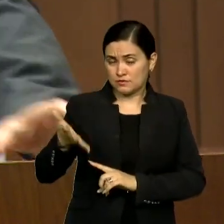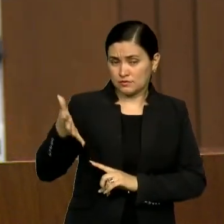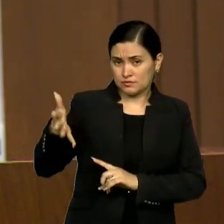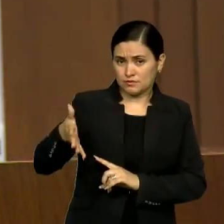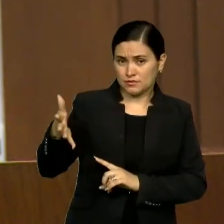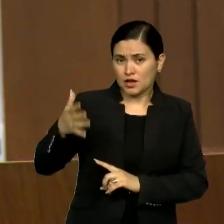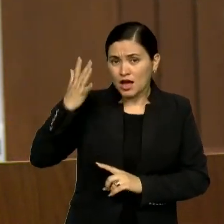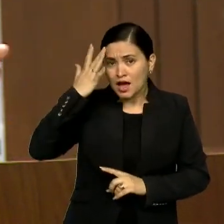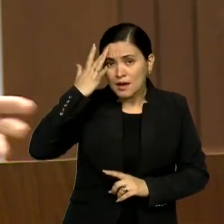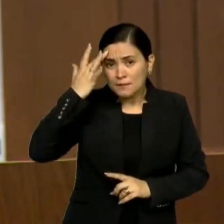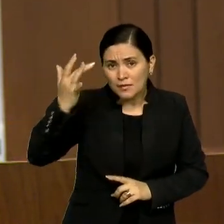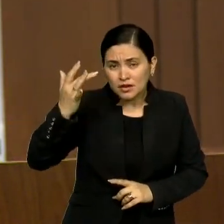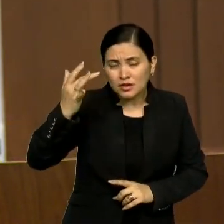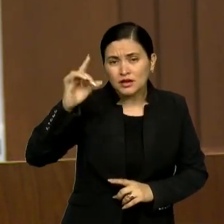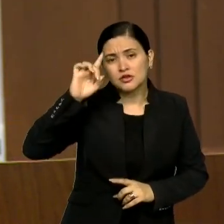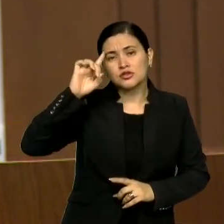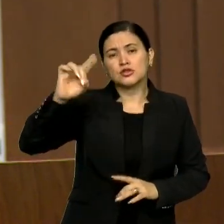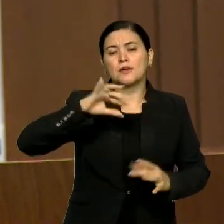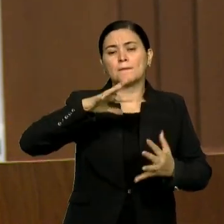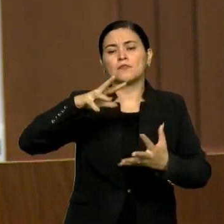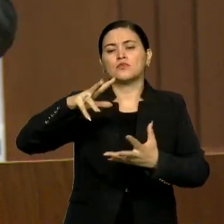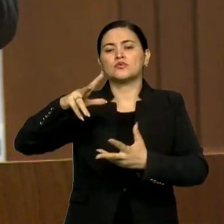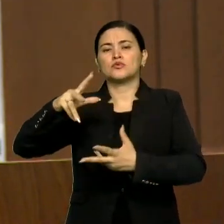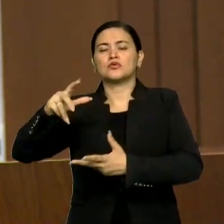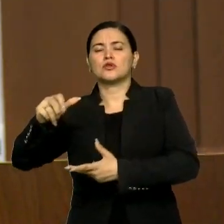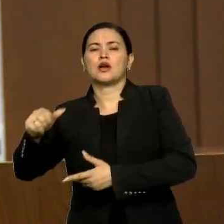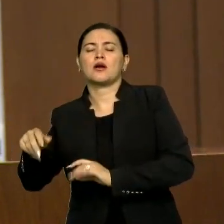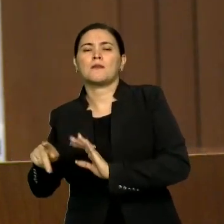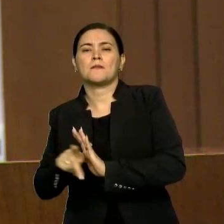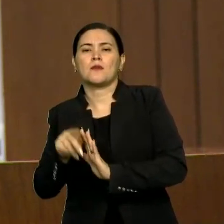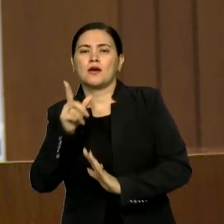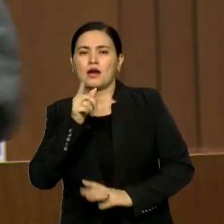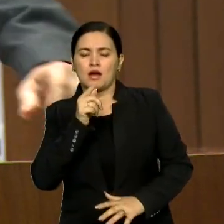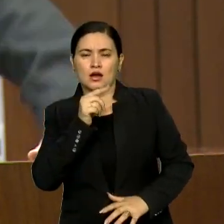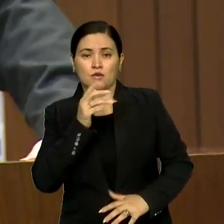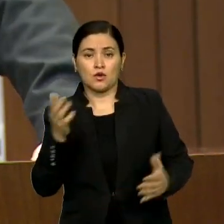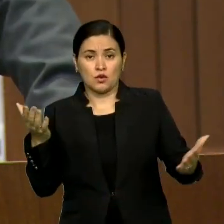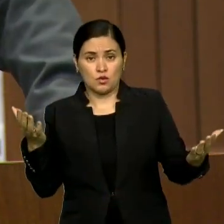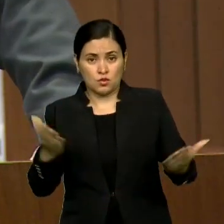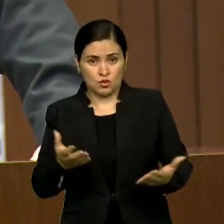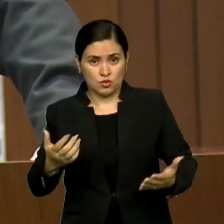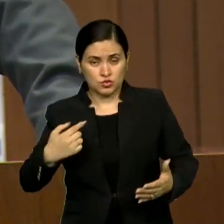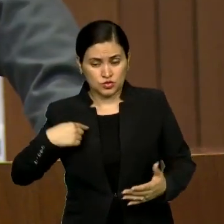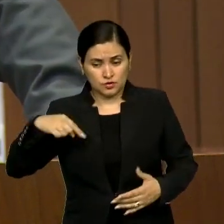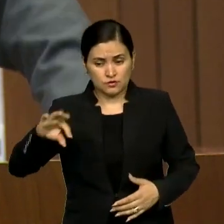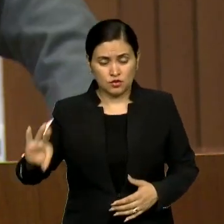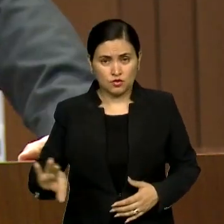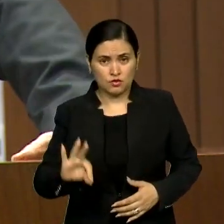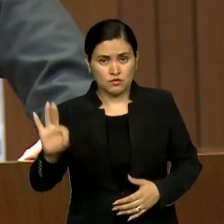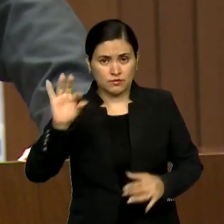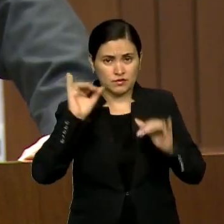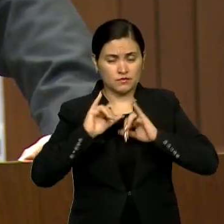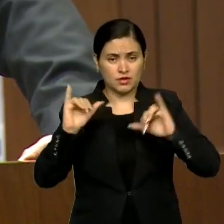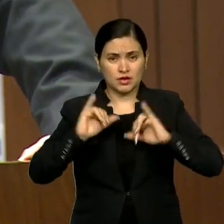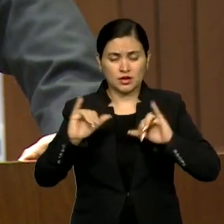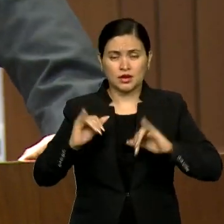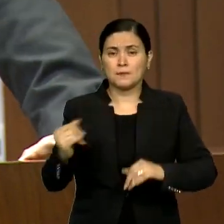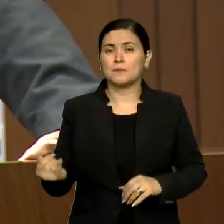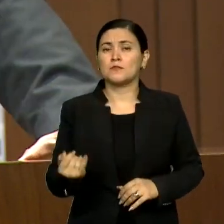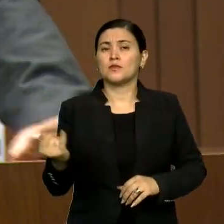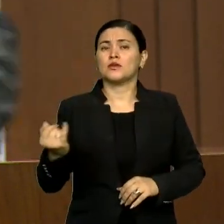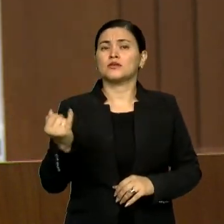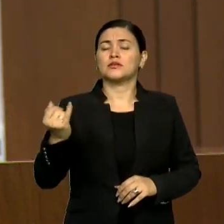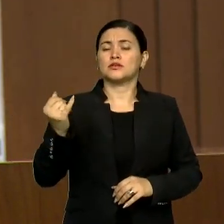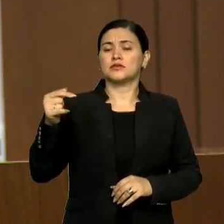Águas. Estarei hoje na UFMA falando do papel do Parlamento na preservação do nosso aquífero.